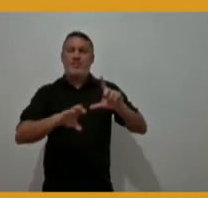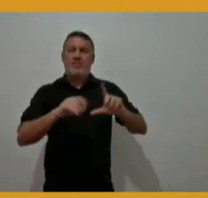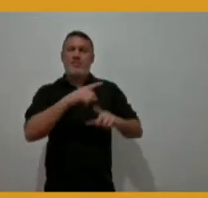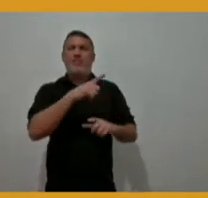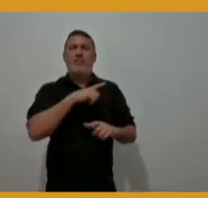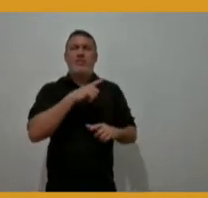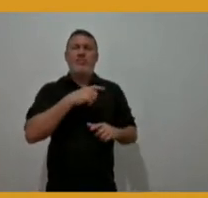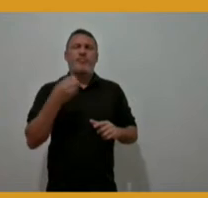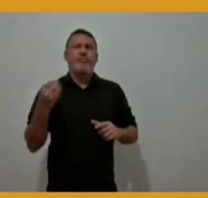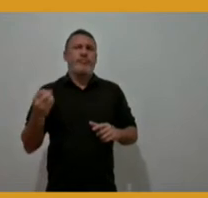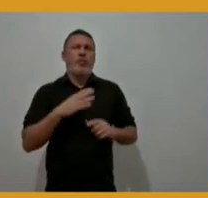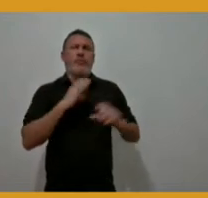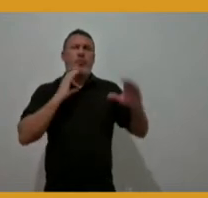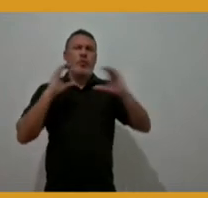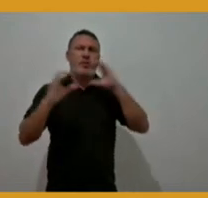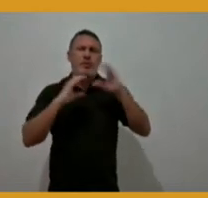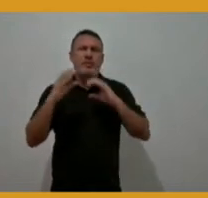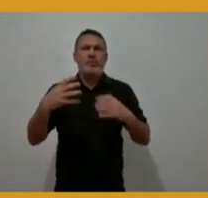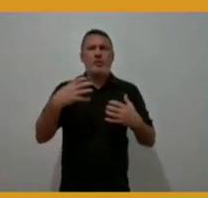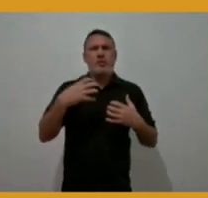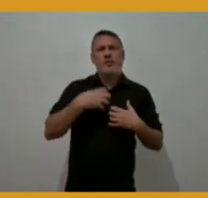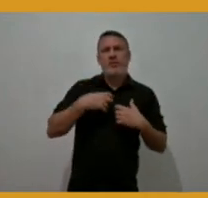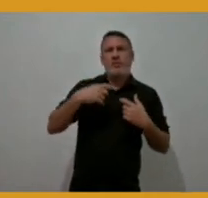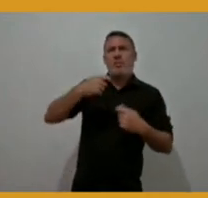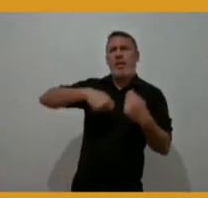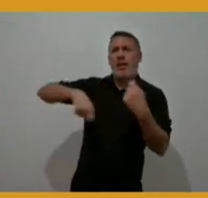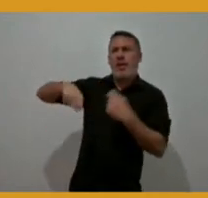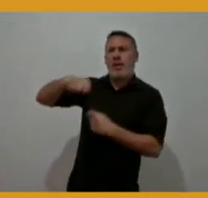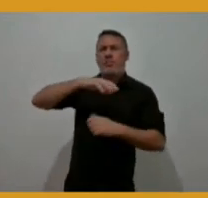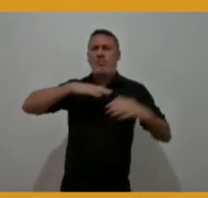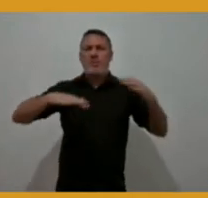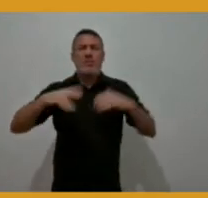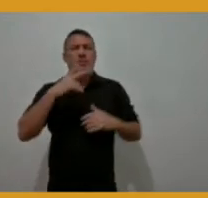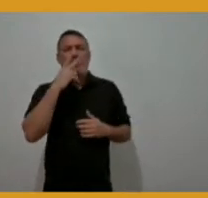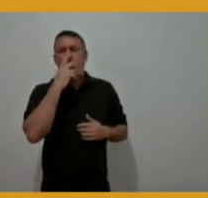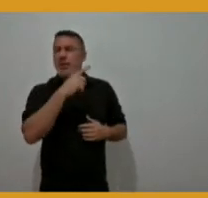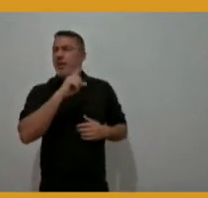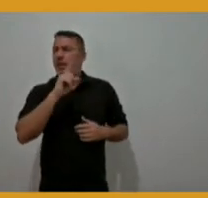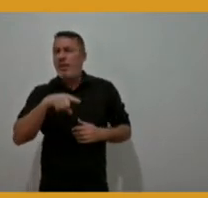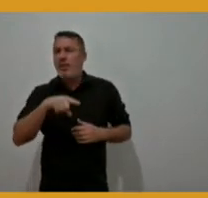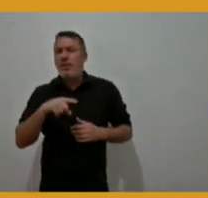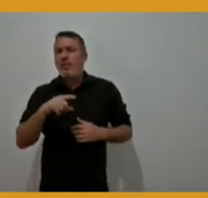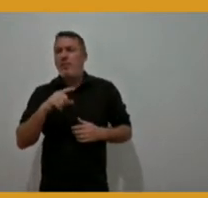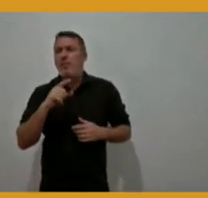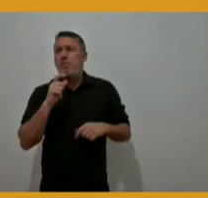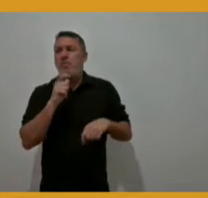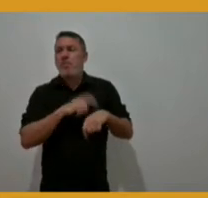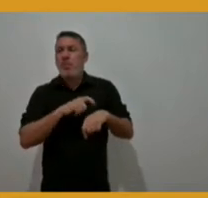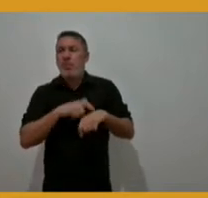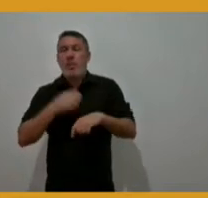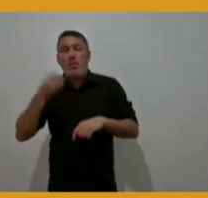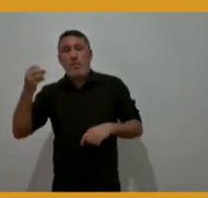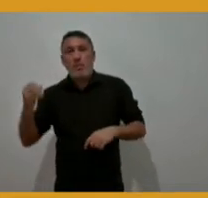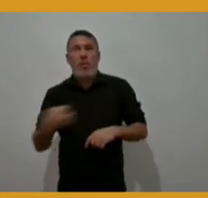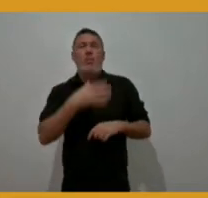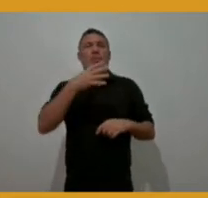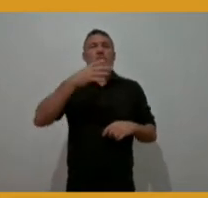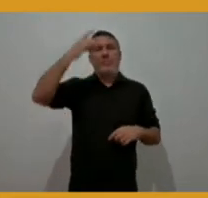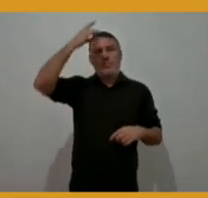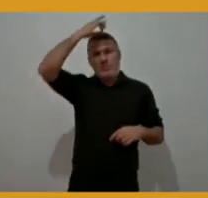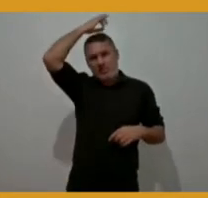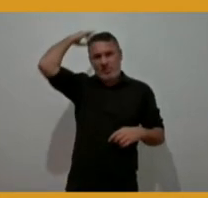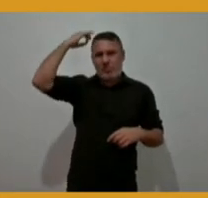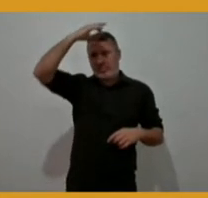de se comportar no mercado, foi um dos fomentos da modernidade capixaba.